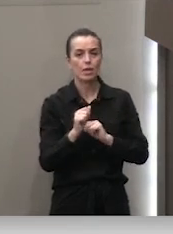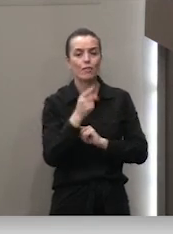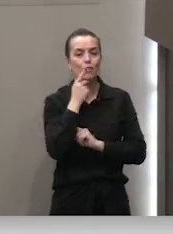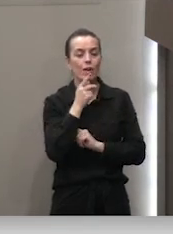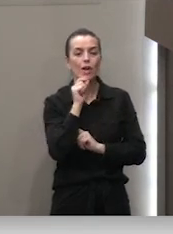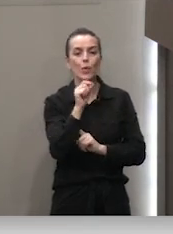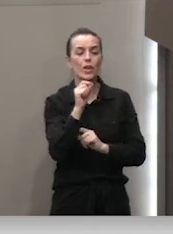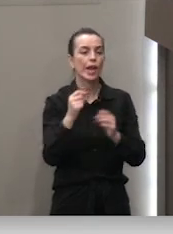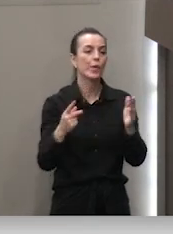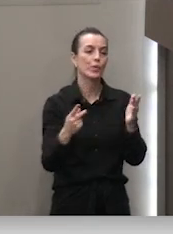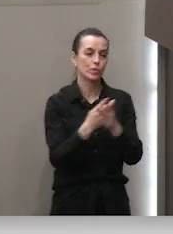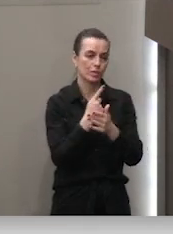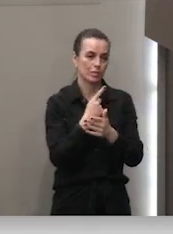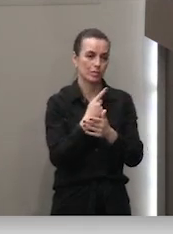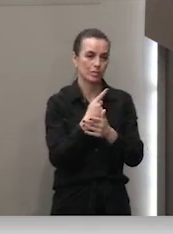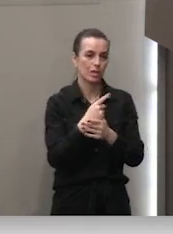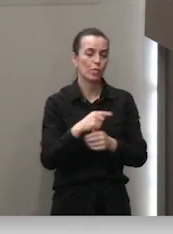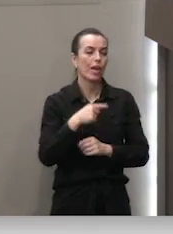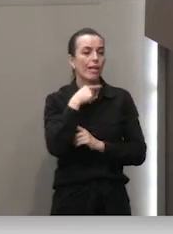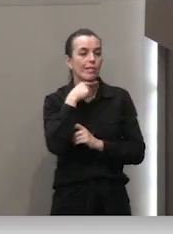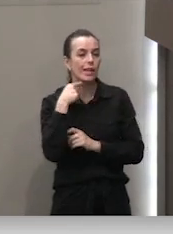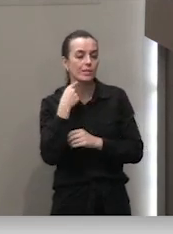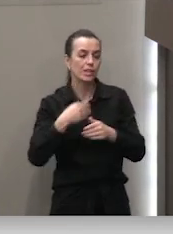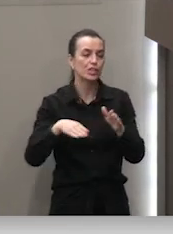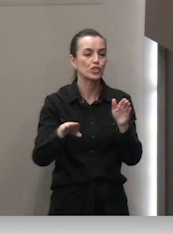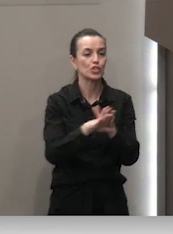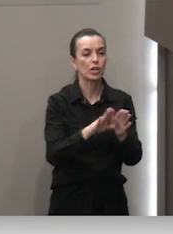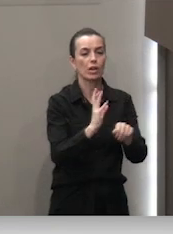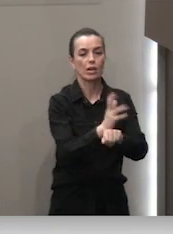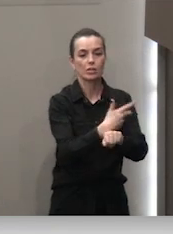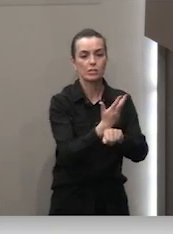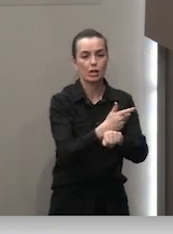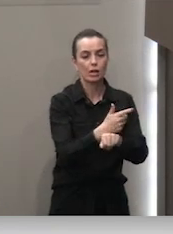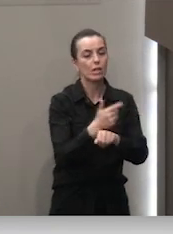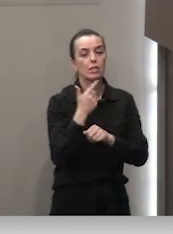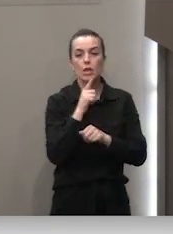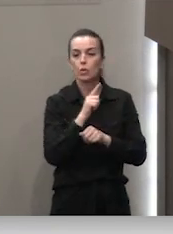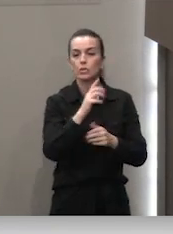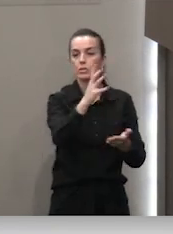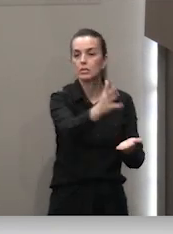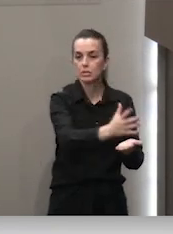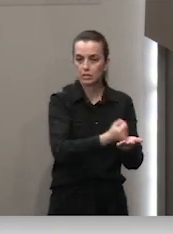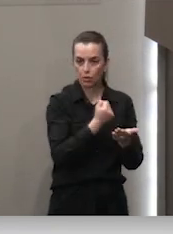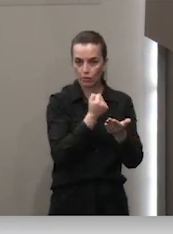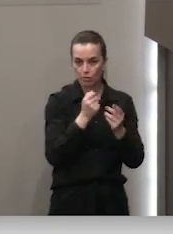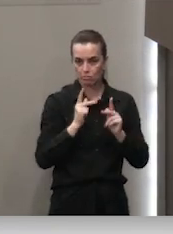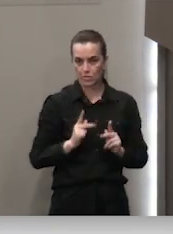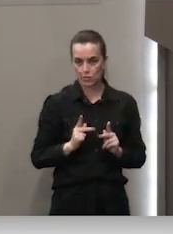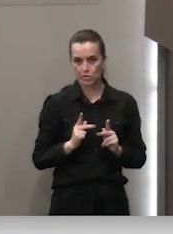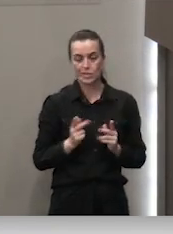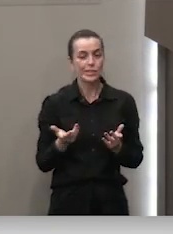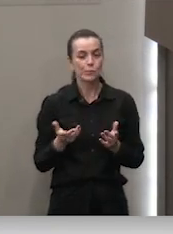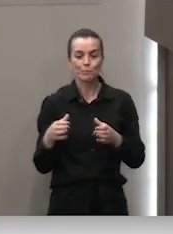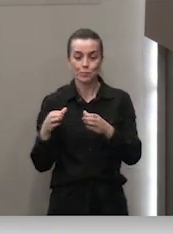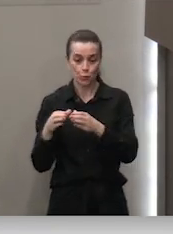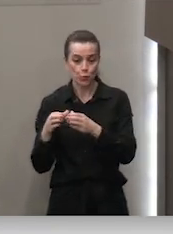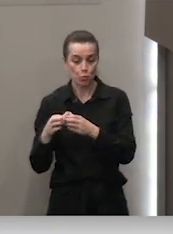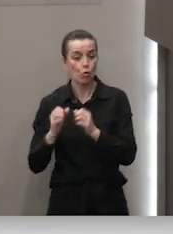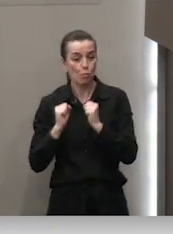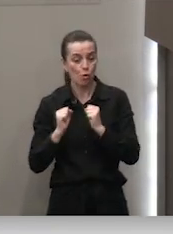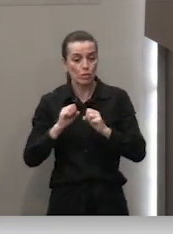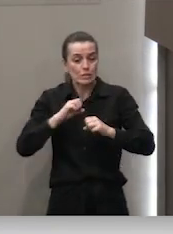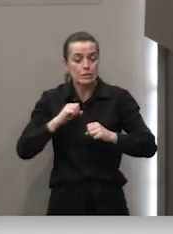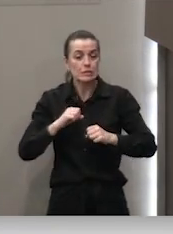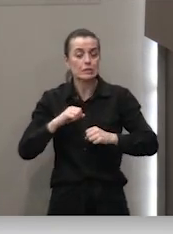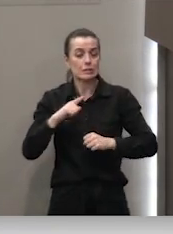do SAMU por absoluta falta de estrutura. Toda a boa vontade das equipes não é suficiente para suprir o fato